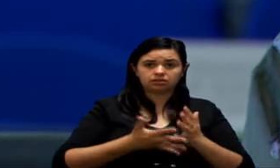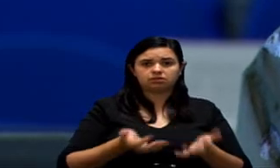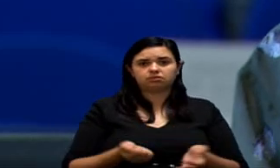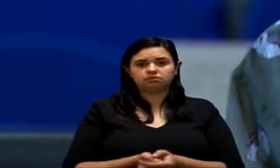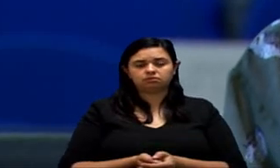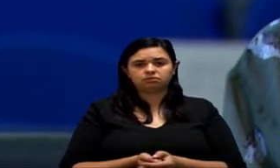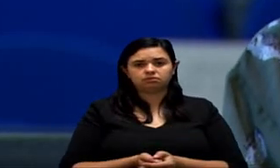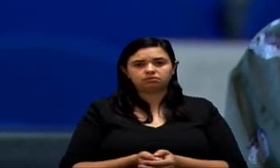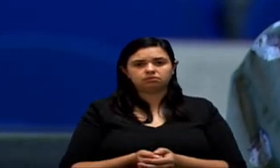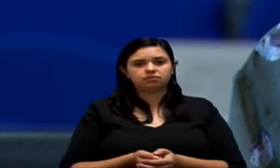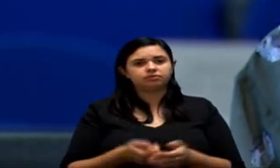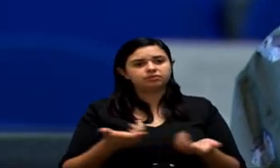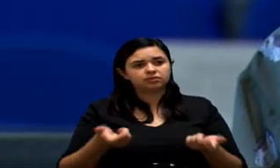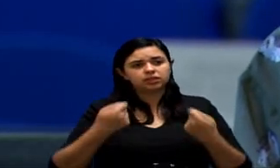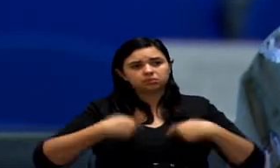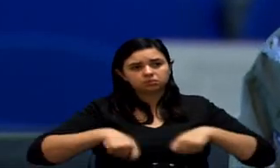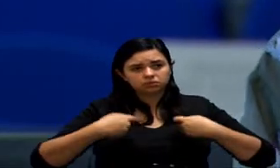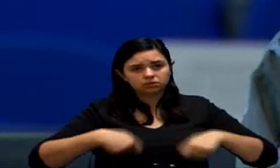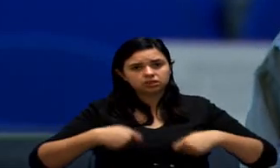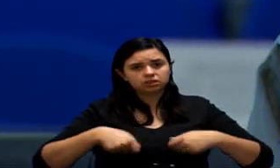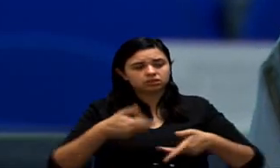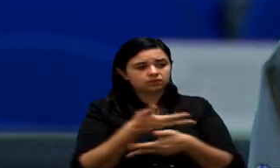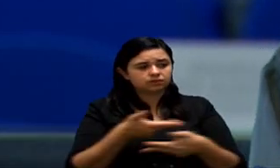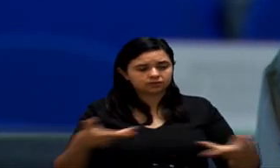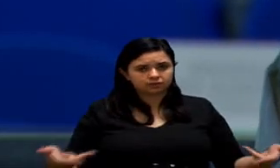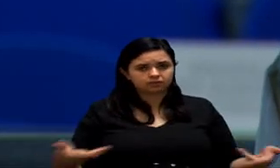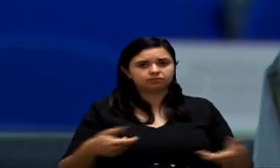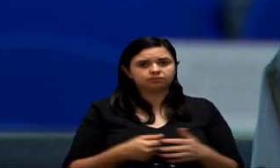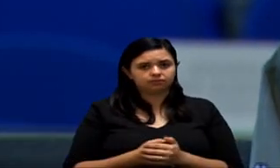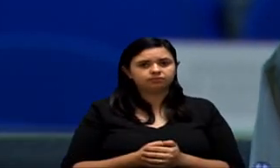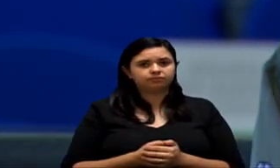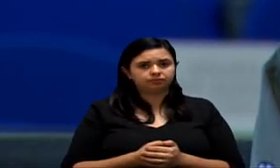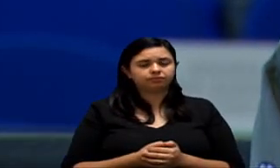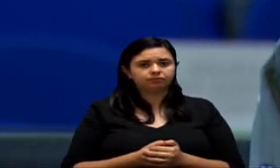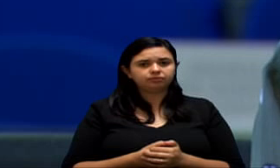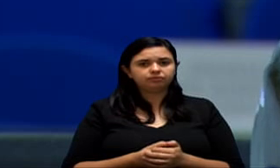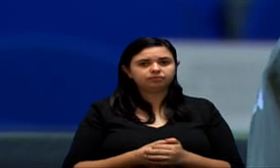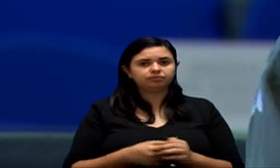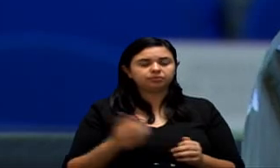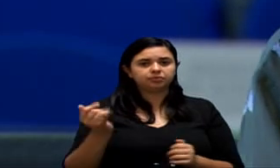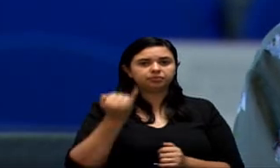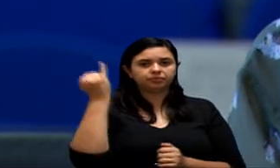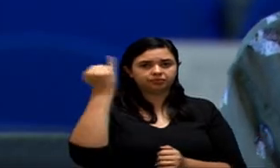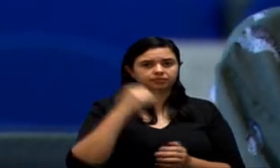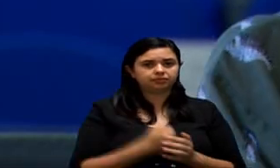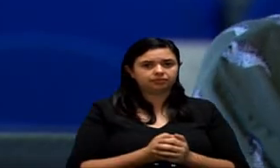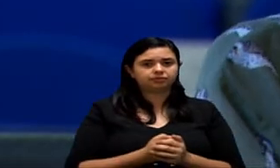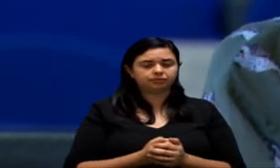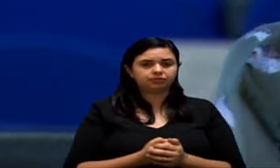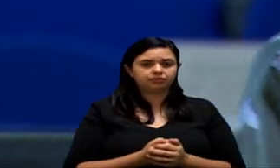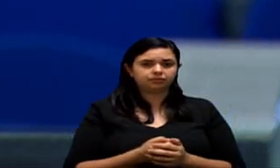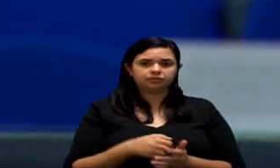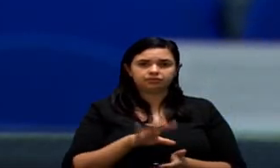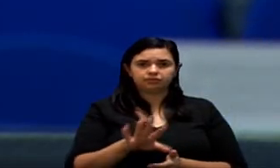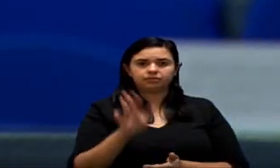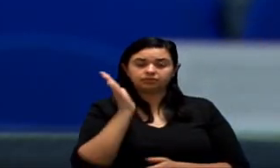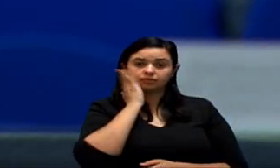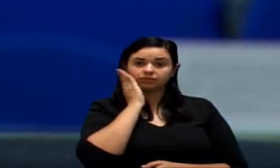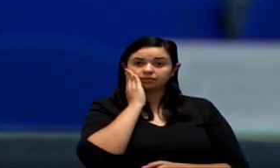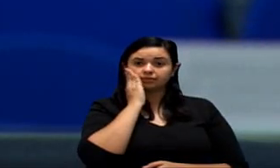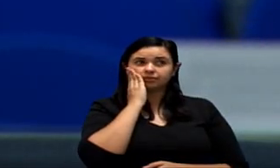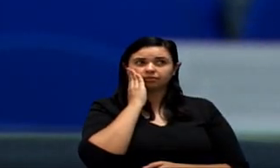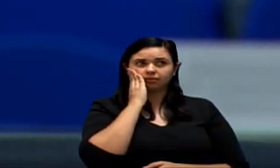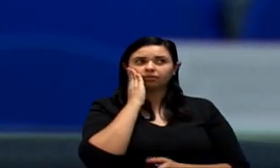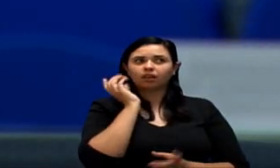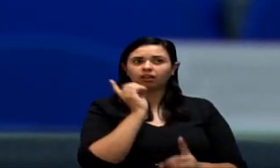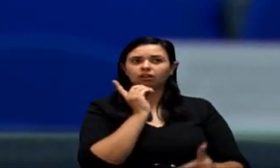acho que são questões que a gente consegue ter um refinamento a partir do momento que você tem um diagnóstico